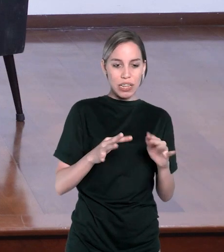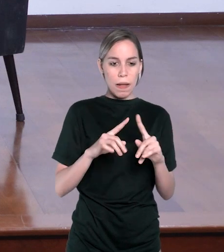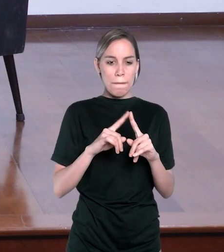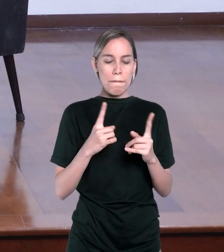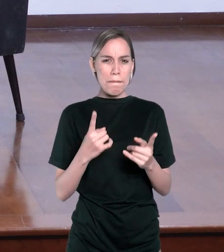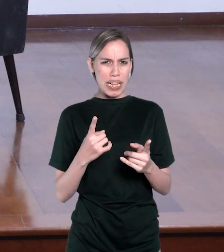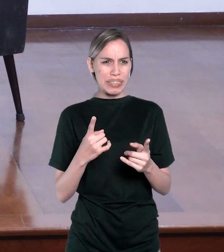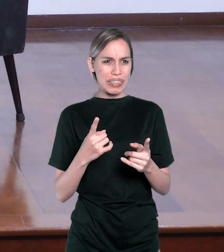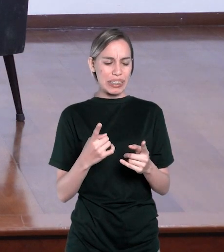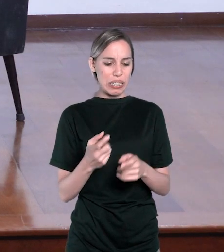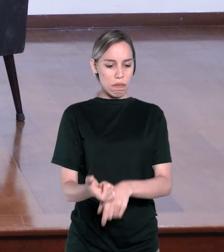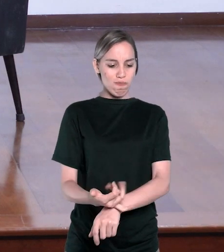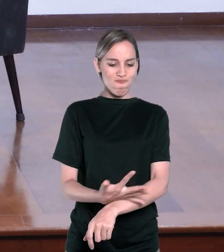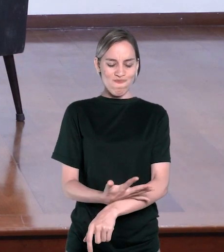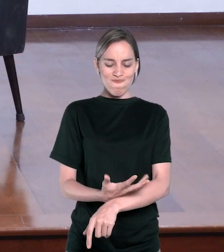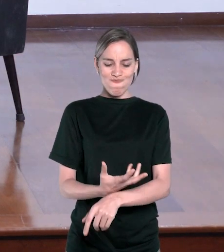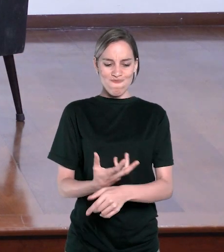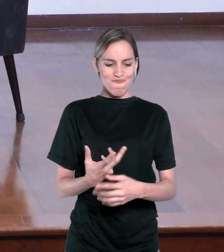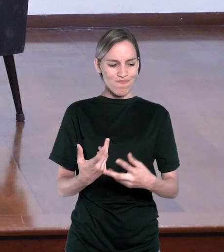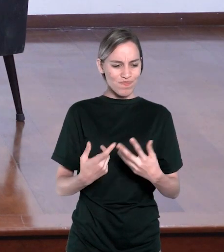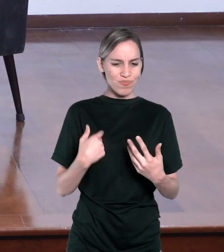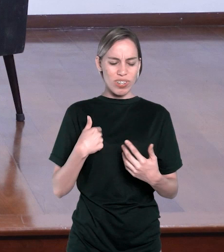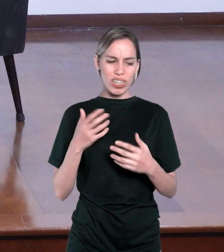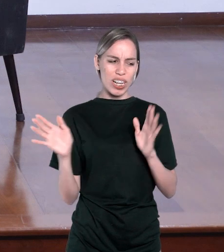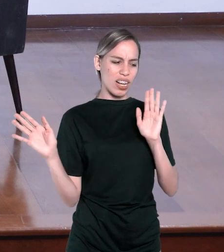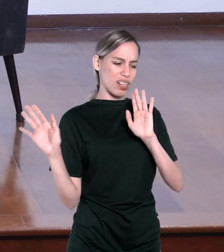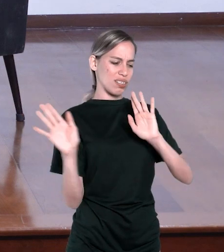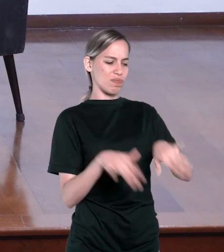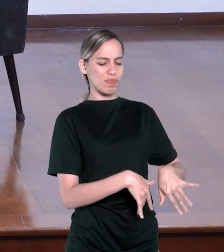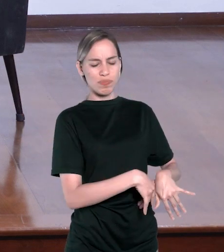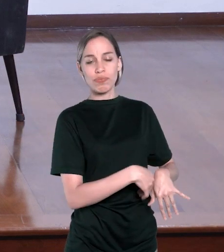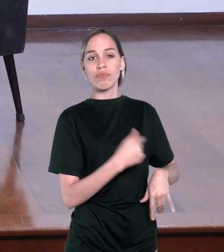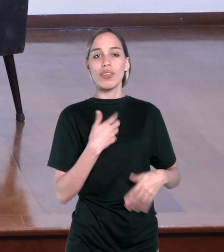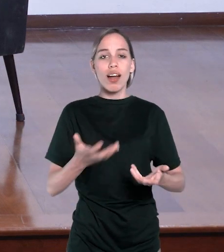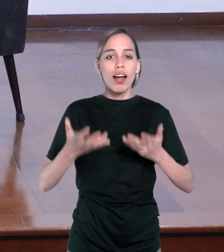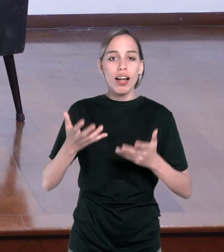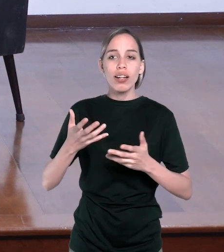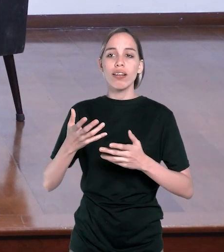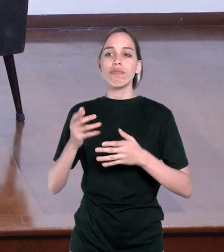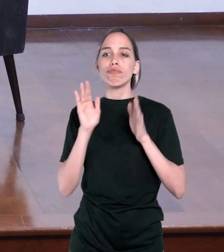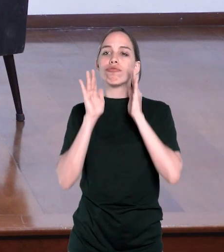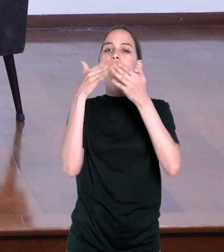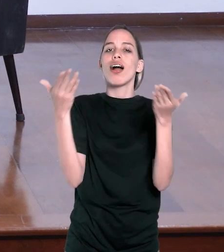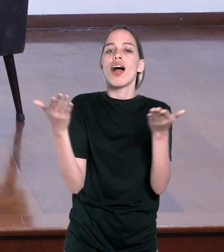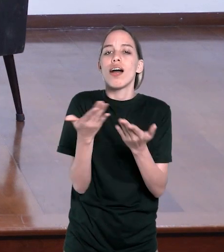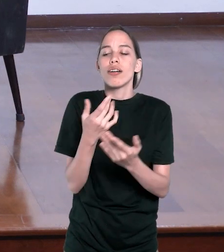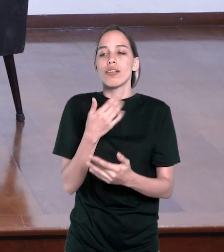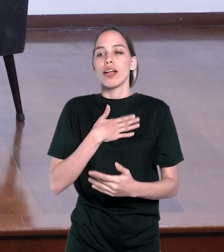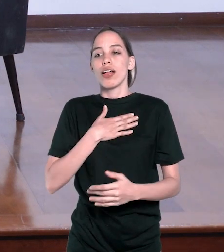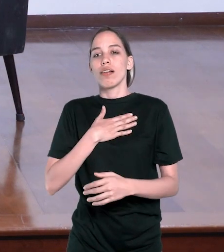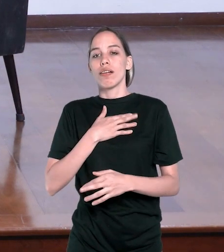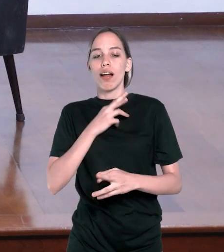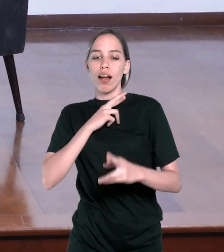estava onde eu queria, e aí eu resolvi realmente me jogar num relacionamento, uma questão absolutamente pessoal, não tinha nada